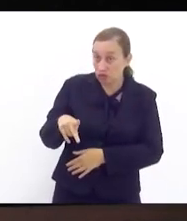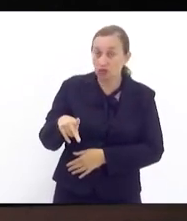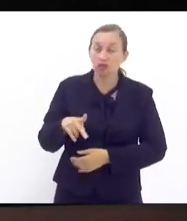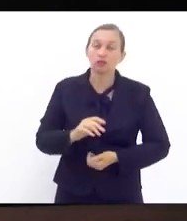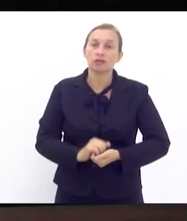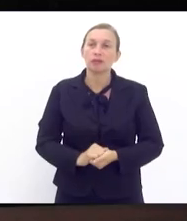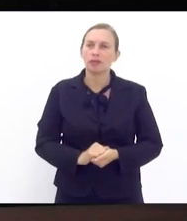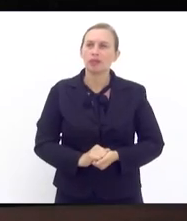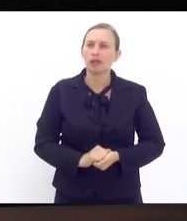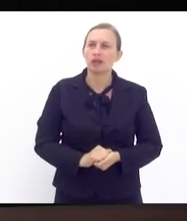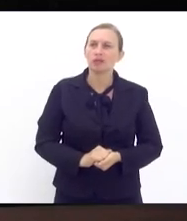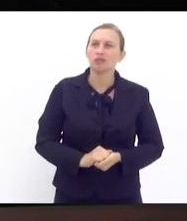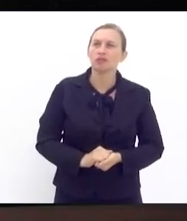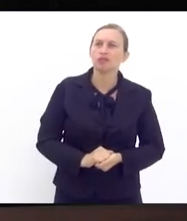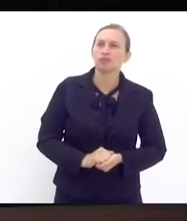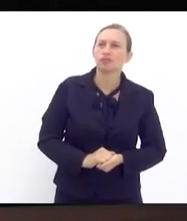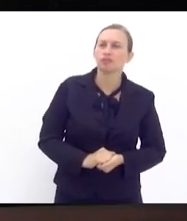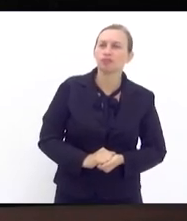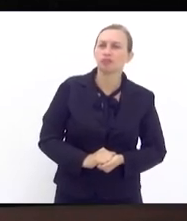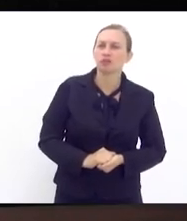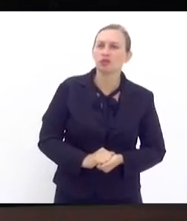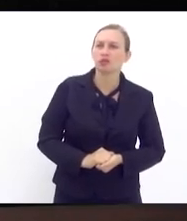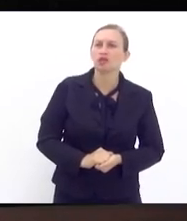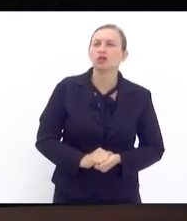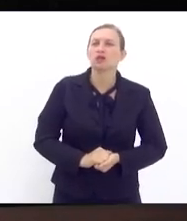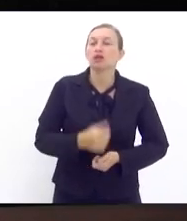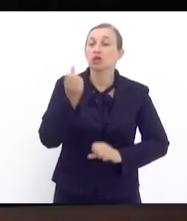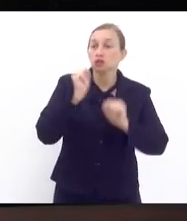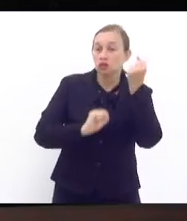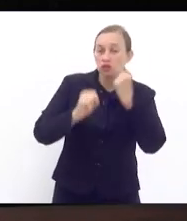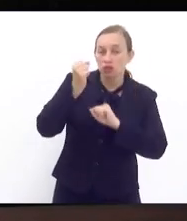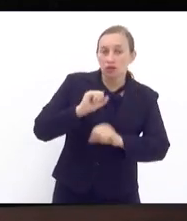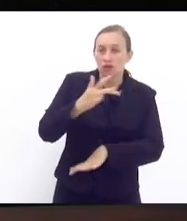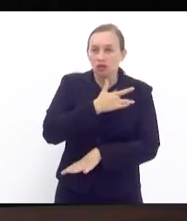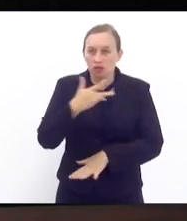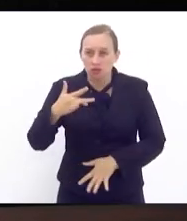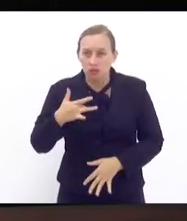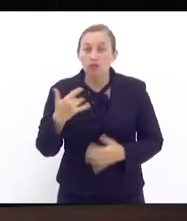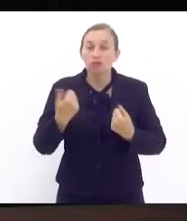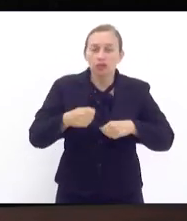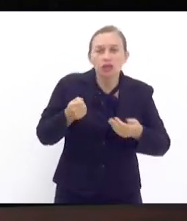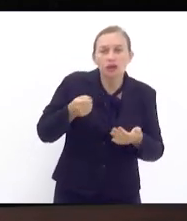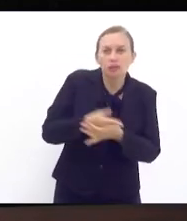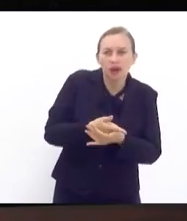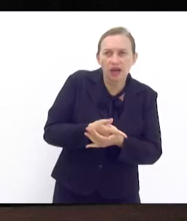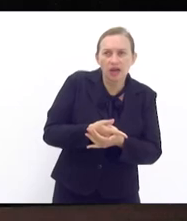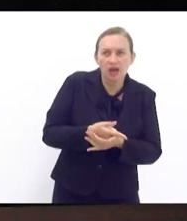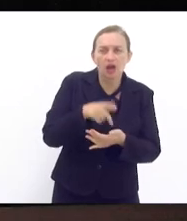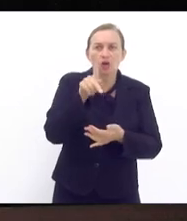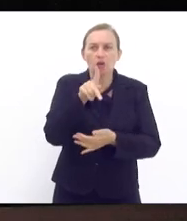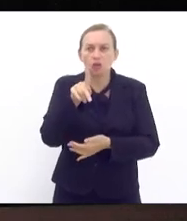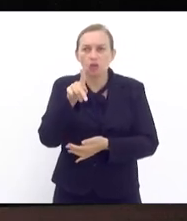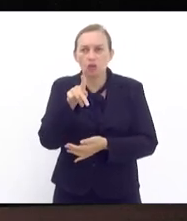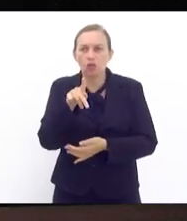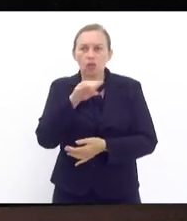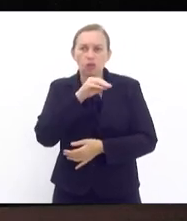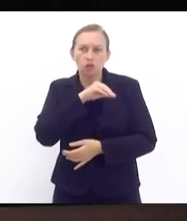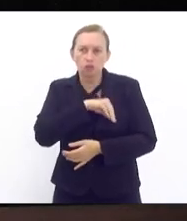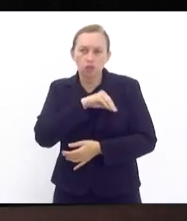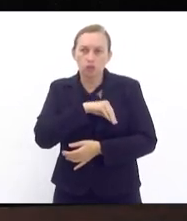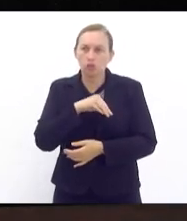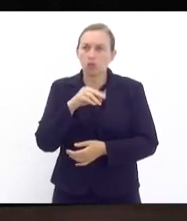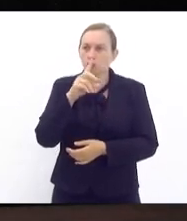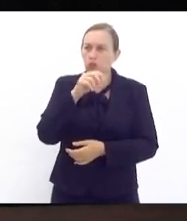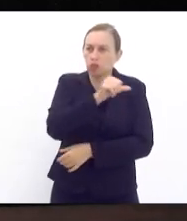rede. Se a gente quer um complexo industrial da saúde, a gente tem que pagar o piso da categoria da